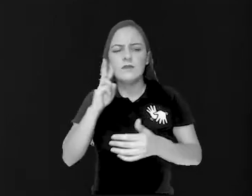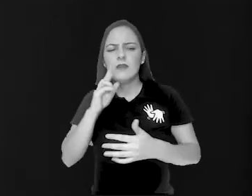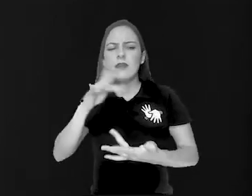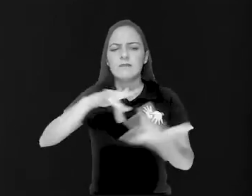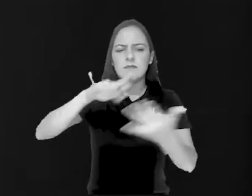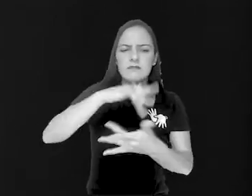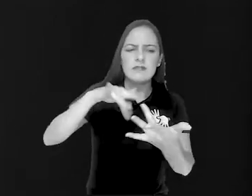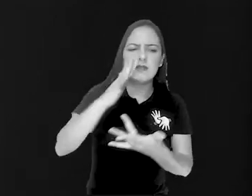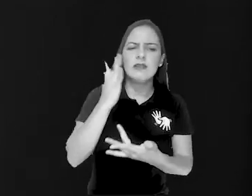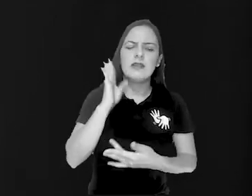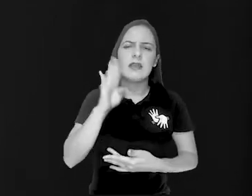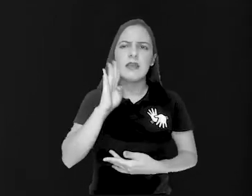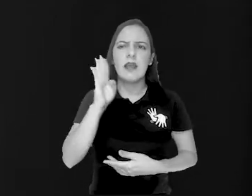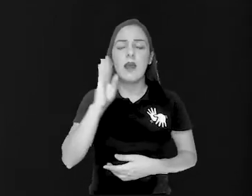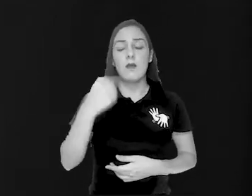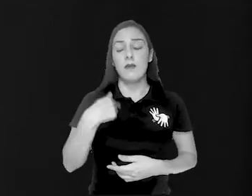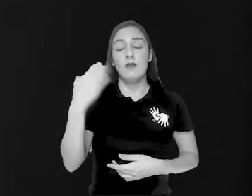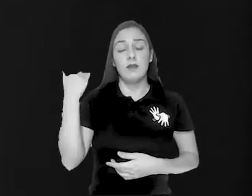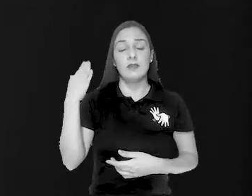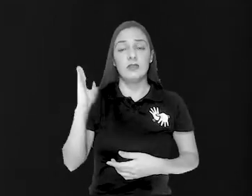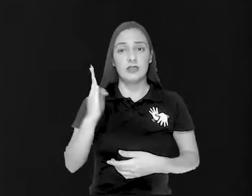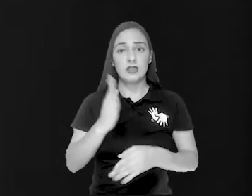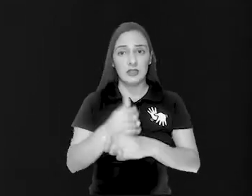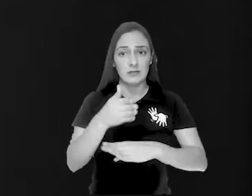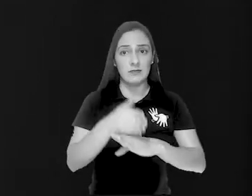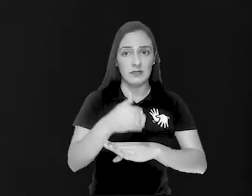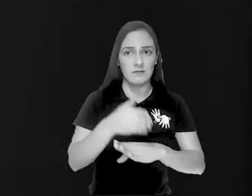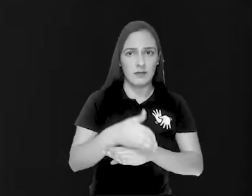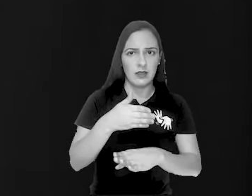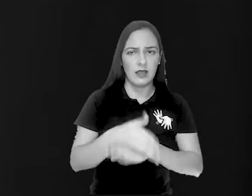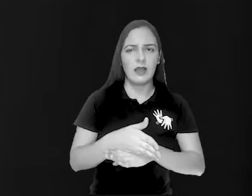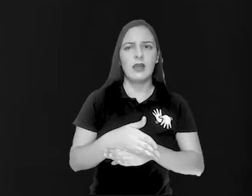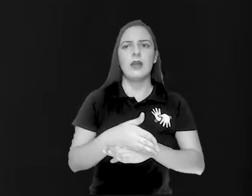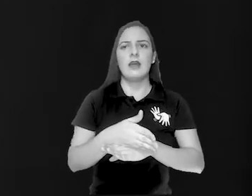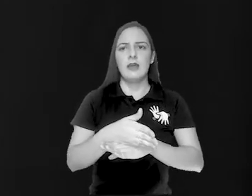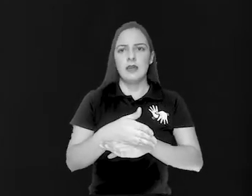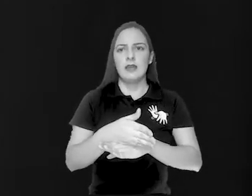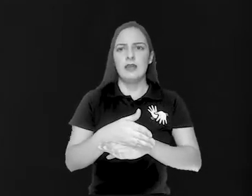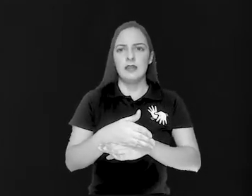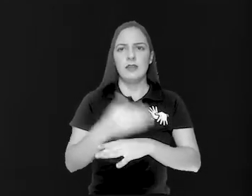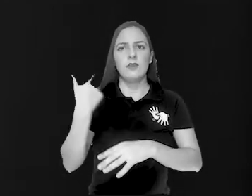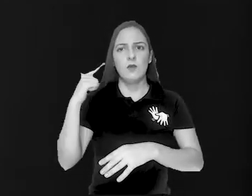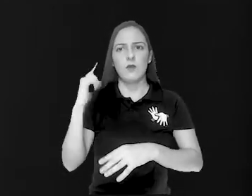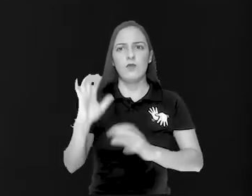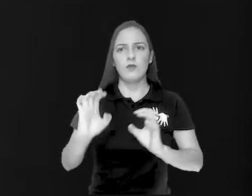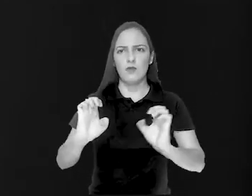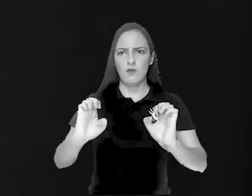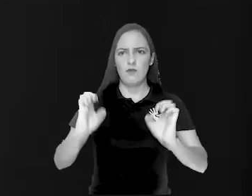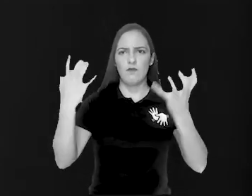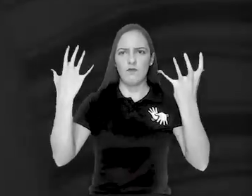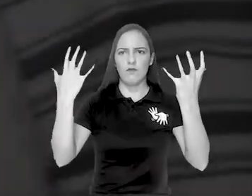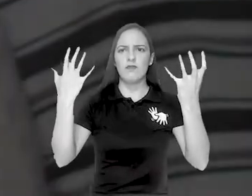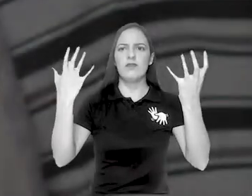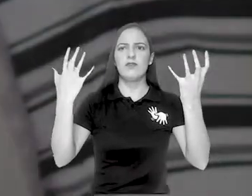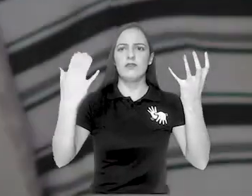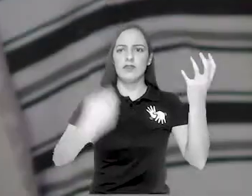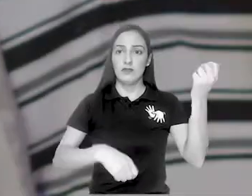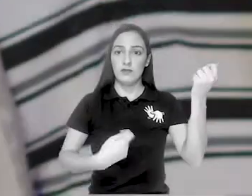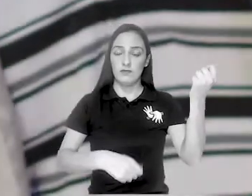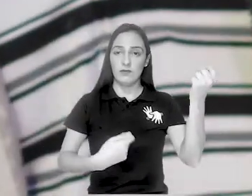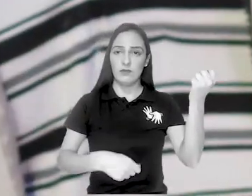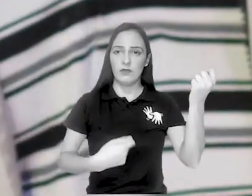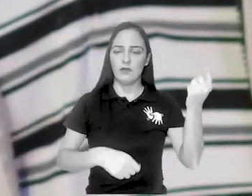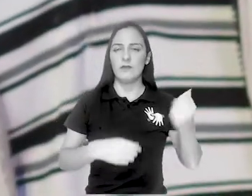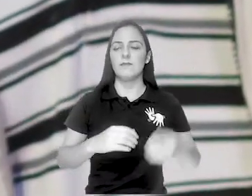interessante e eu já tinha participado como jurada do Festival de Viola que o Aristide iniciou. Eu,